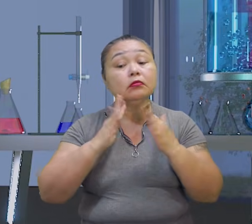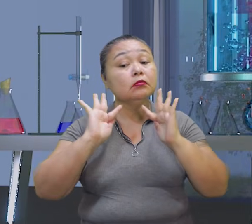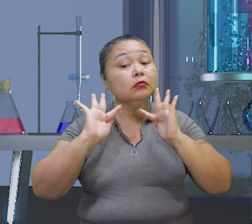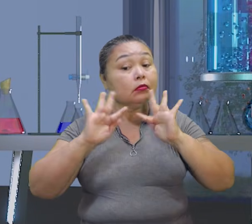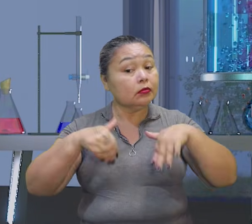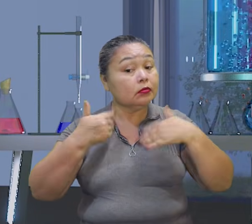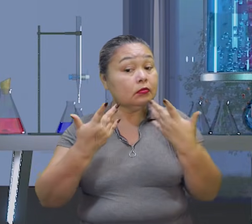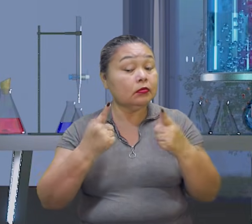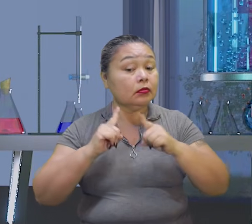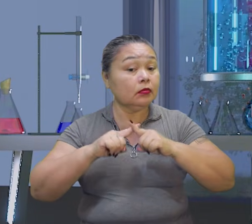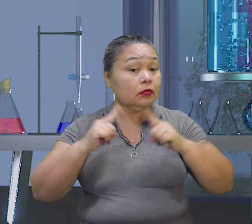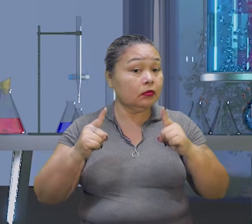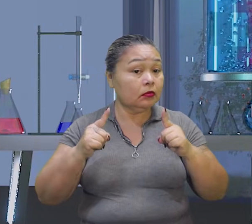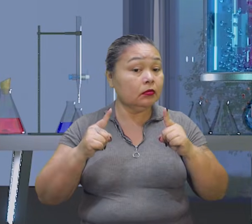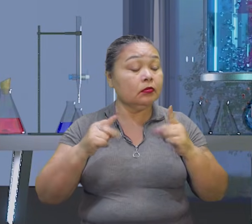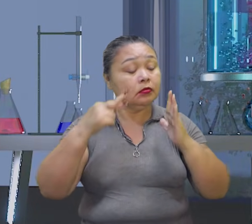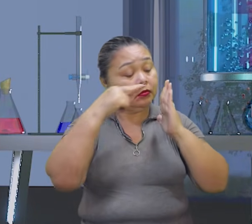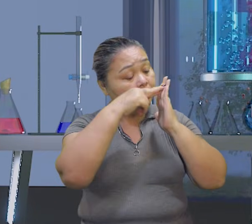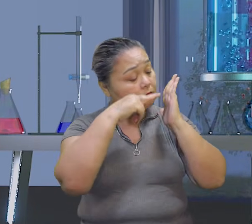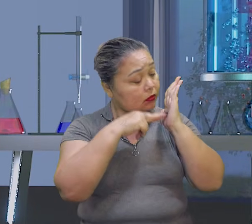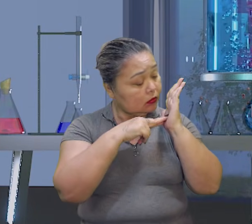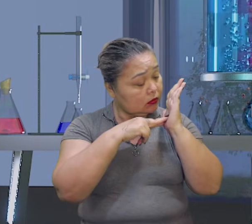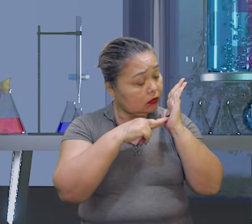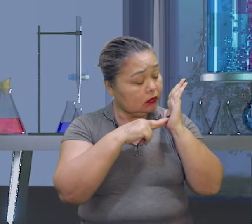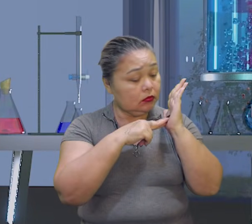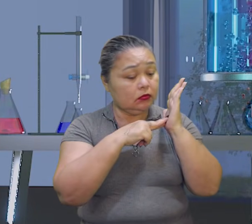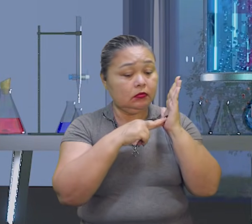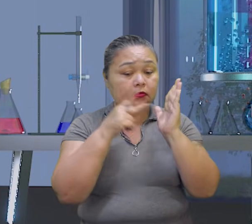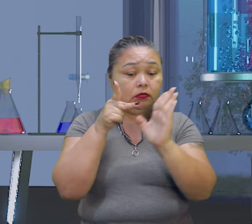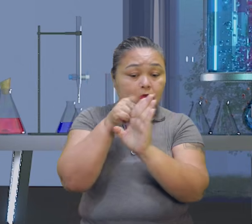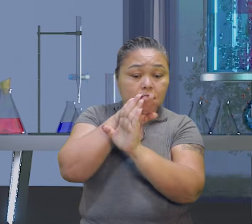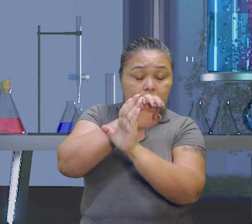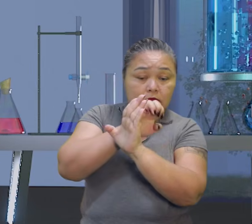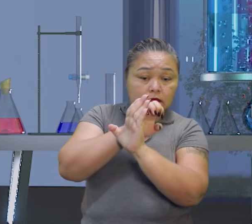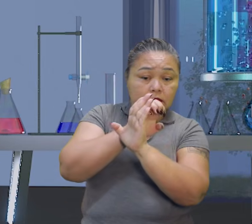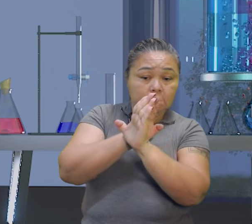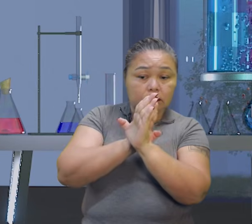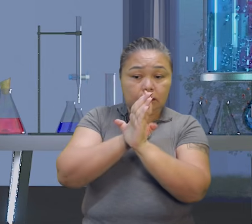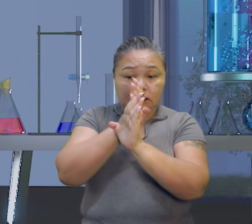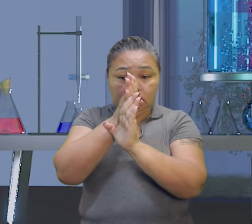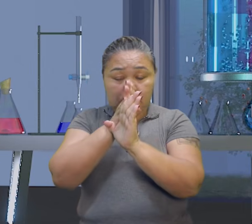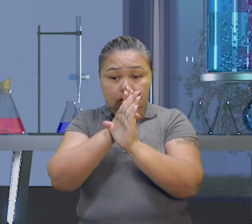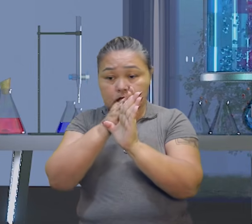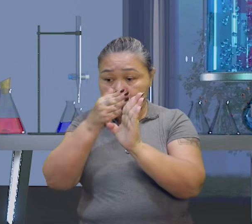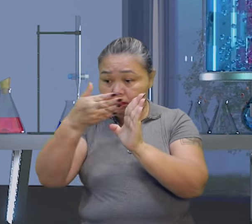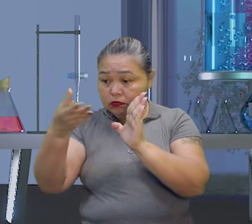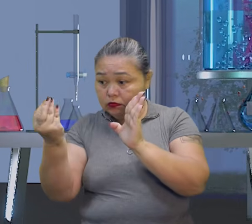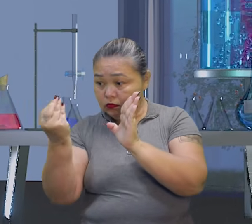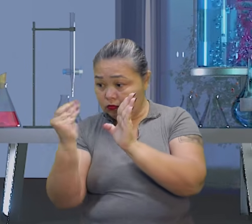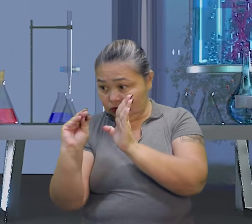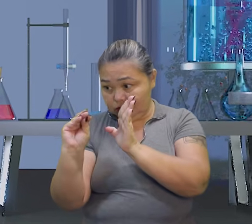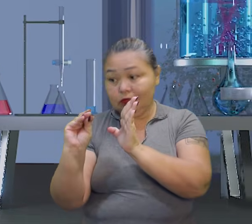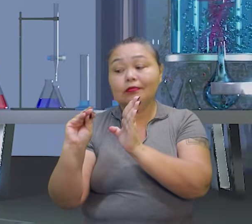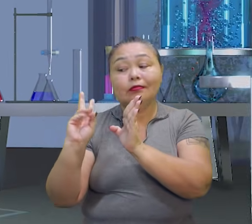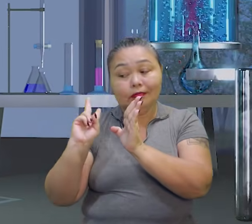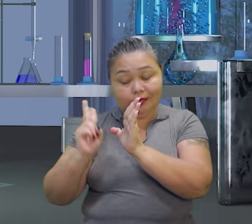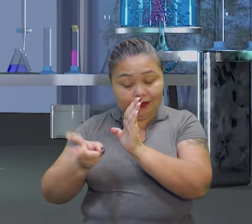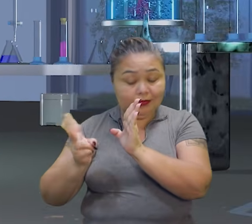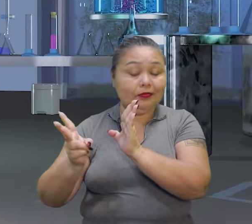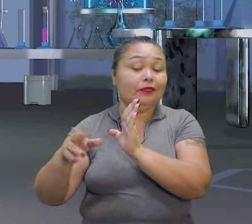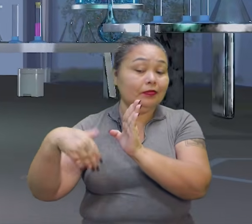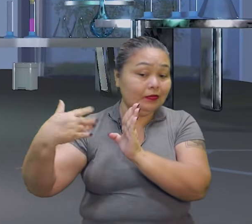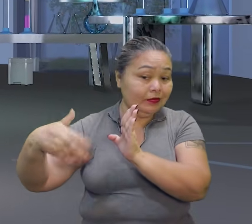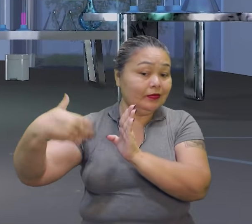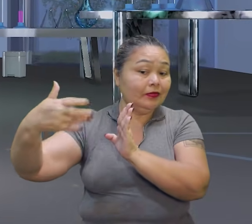encerrando aqui, mas essas regras dos prefixos, infixos e sufixos a gente vai continuar